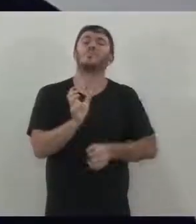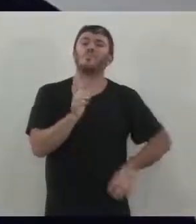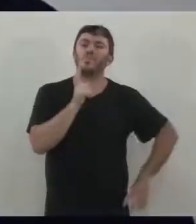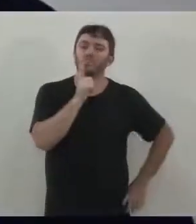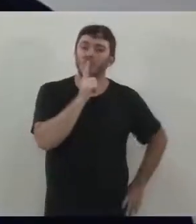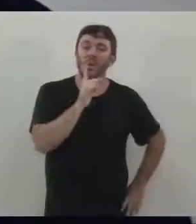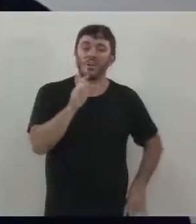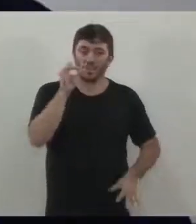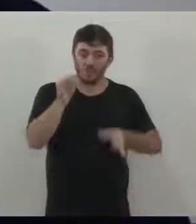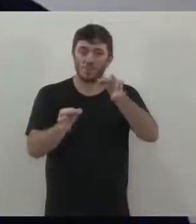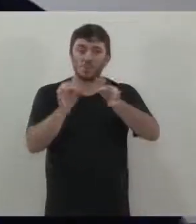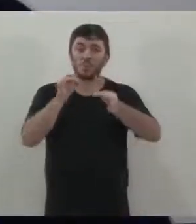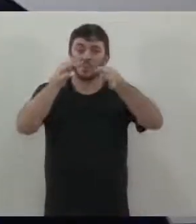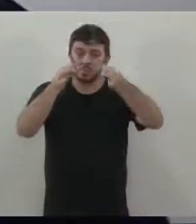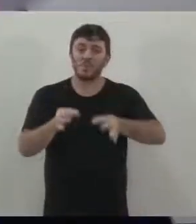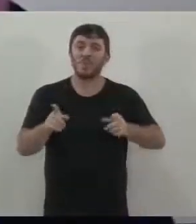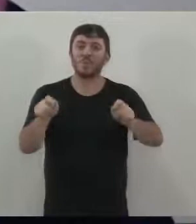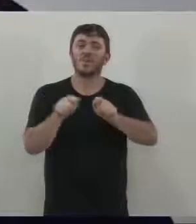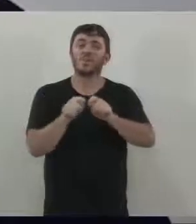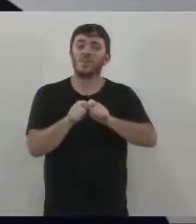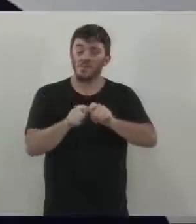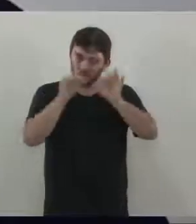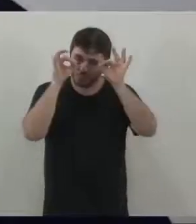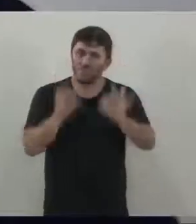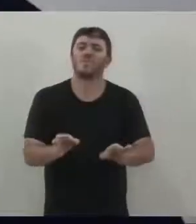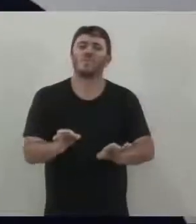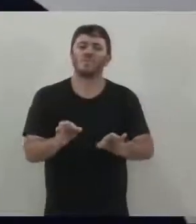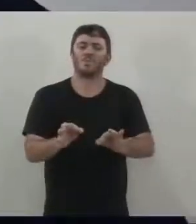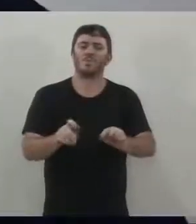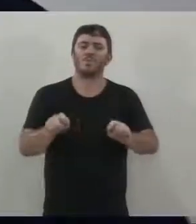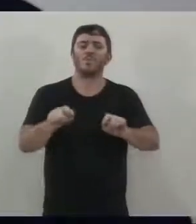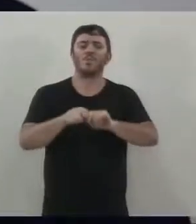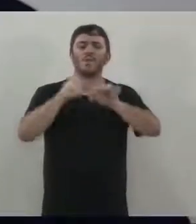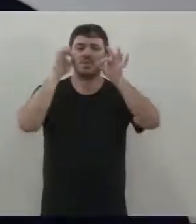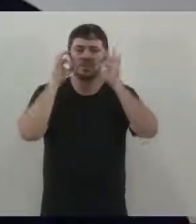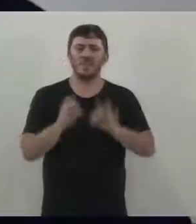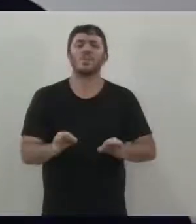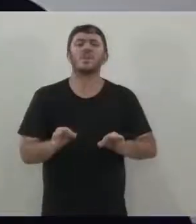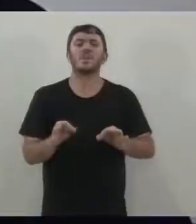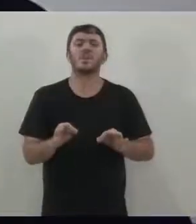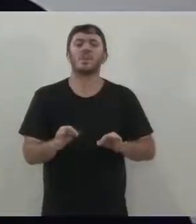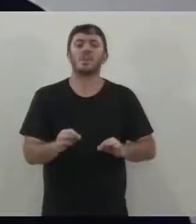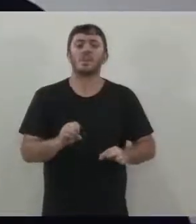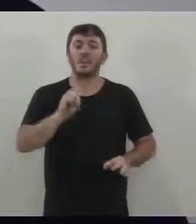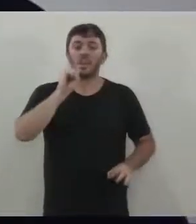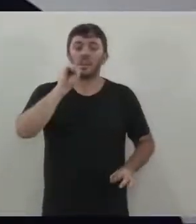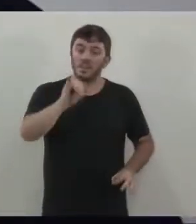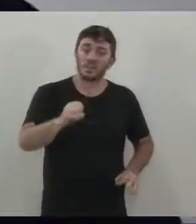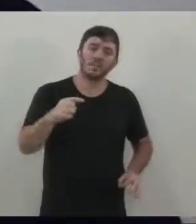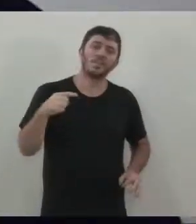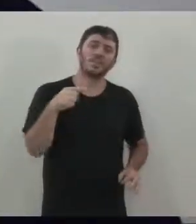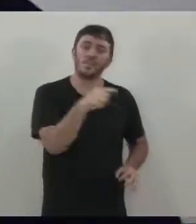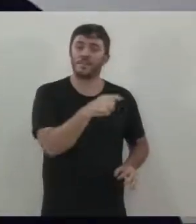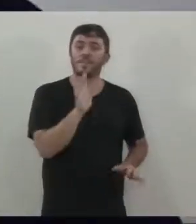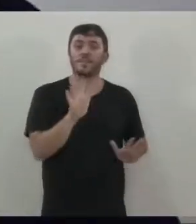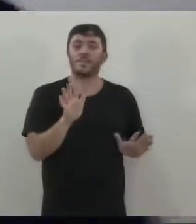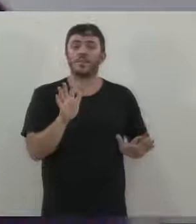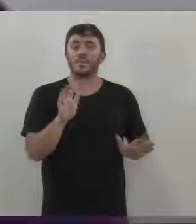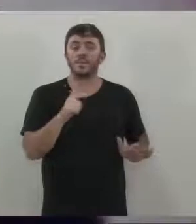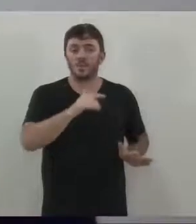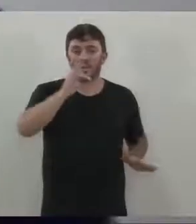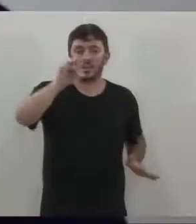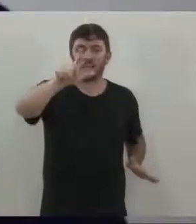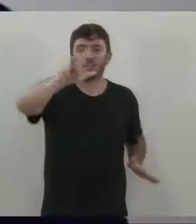justiça, nesse caso, seja feita, que se você tiver que ser condenada por um